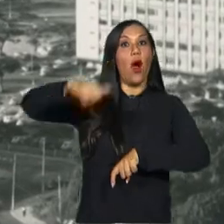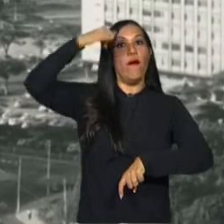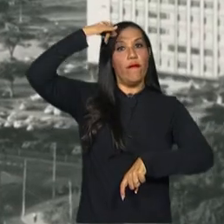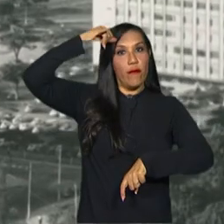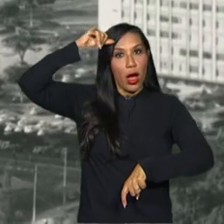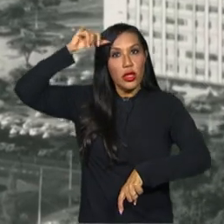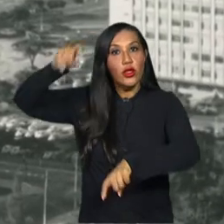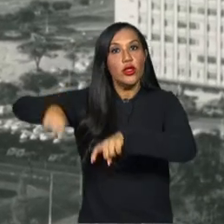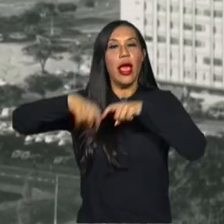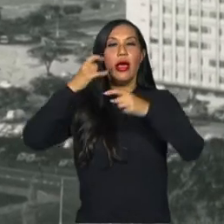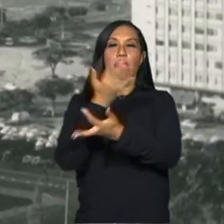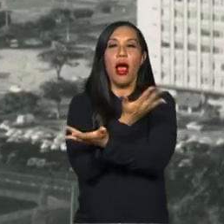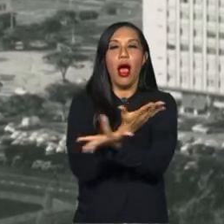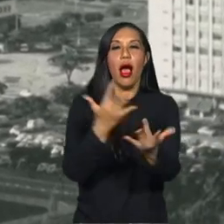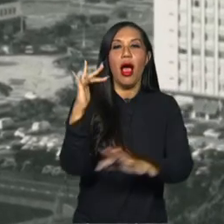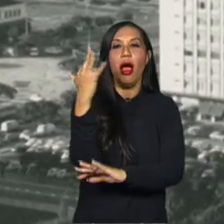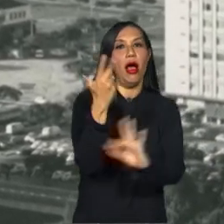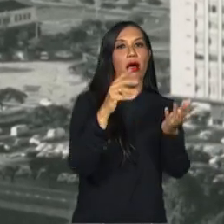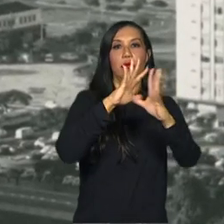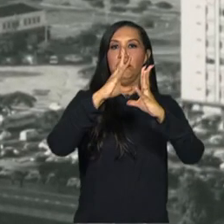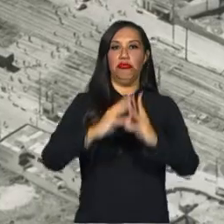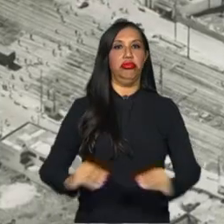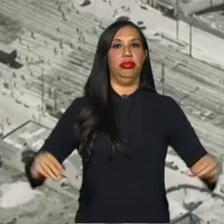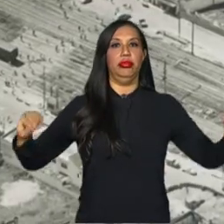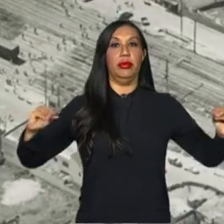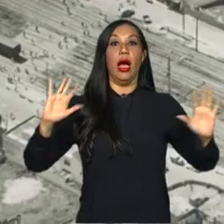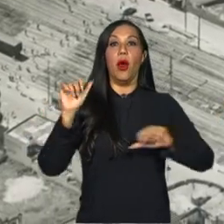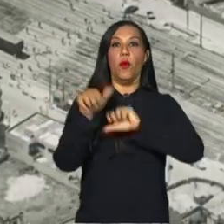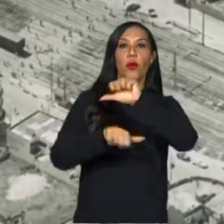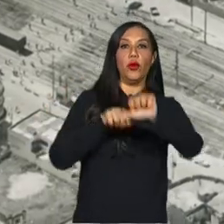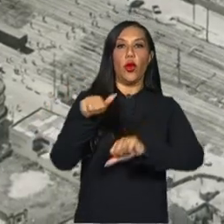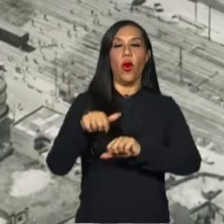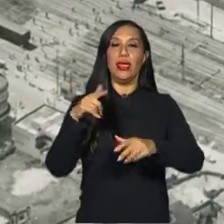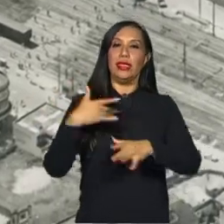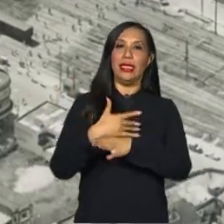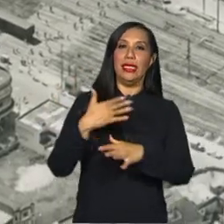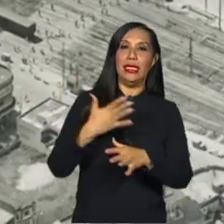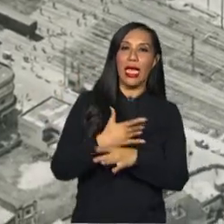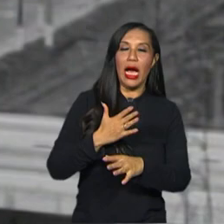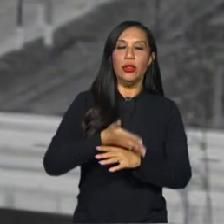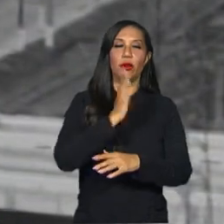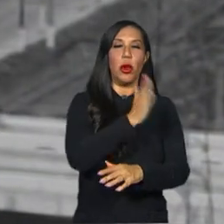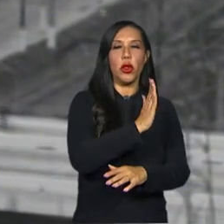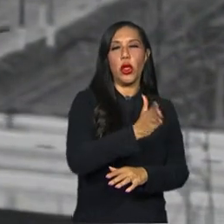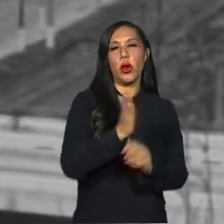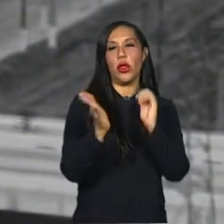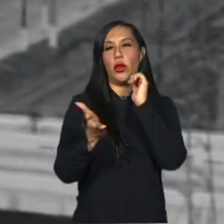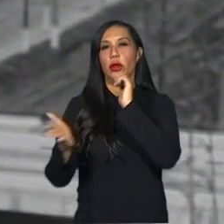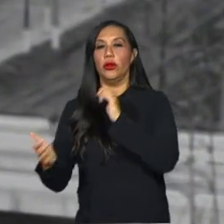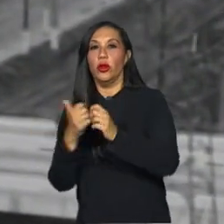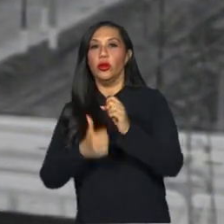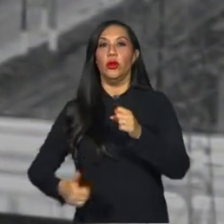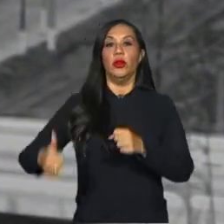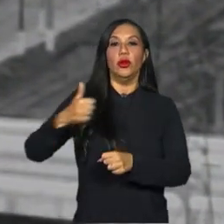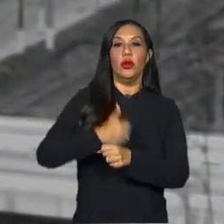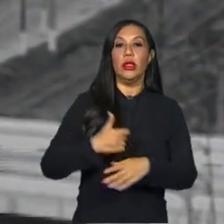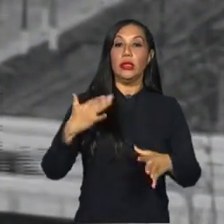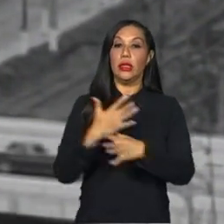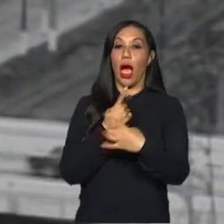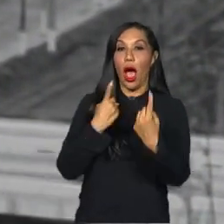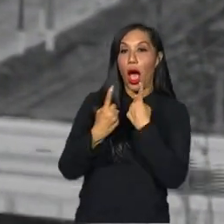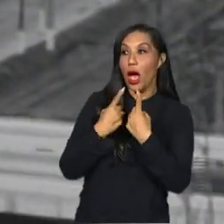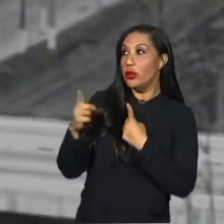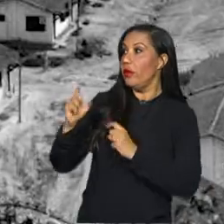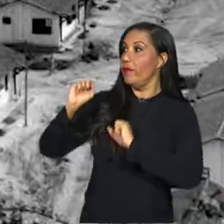você tem mato, digamos assim, agora você não tem mais mato. Você tem toda essa região sendo desmatada, digamos assim, sendo substituída por regiões urbanas,